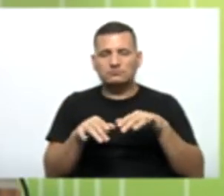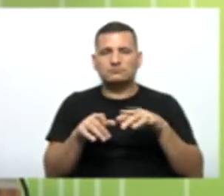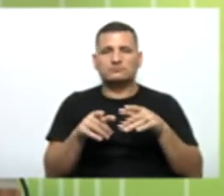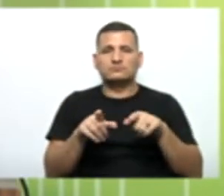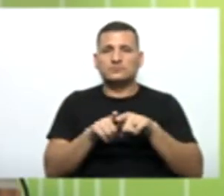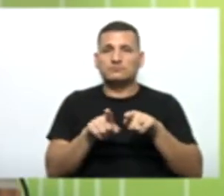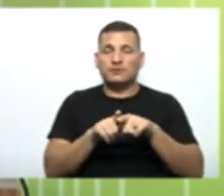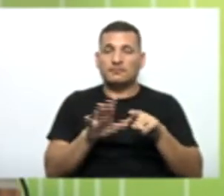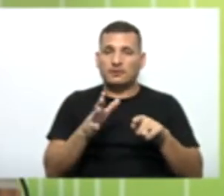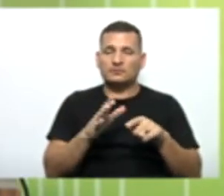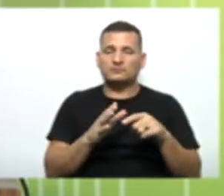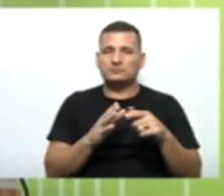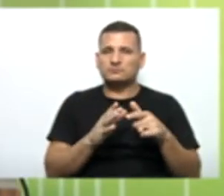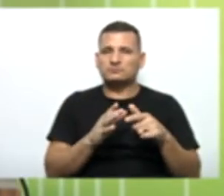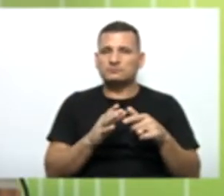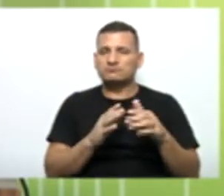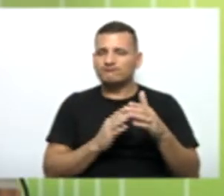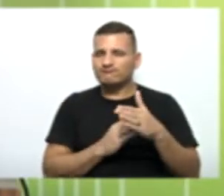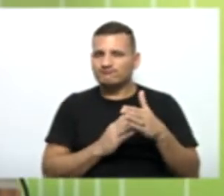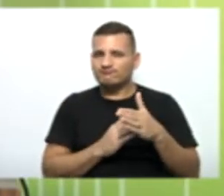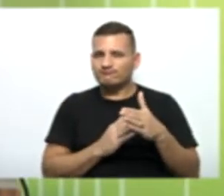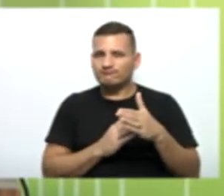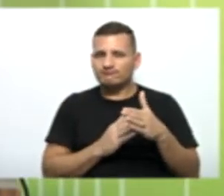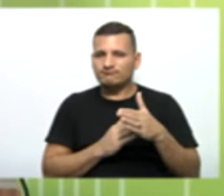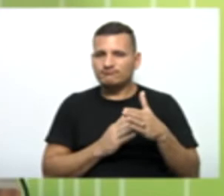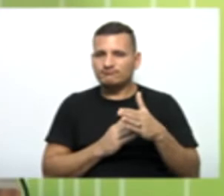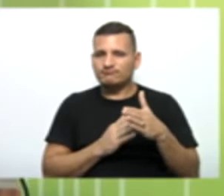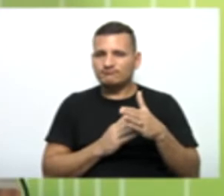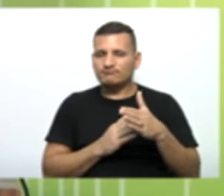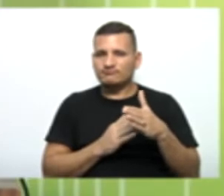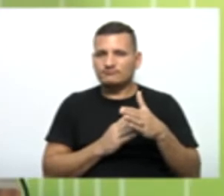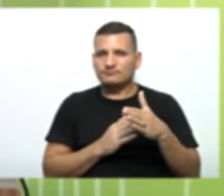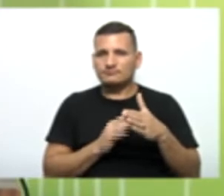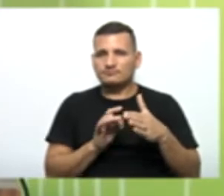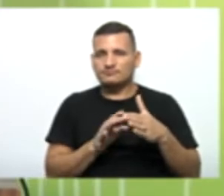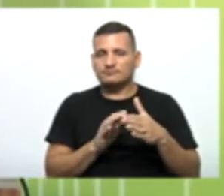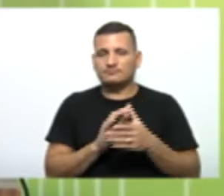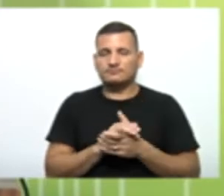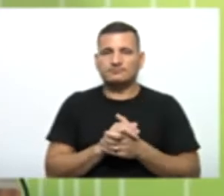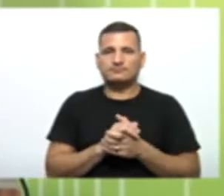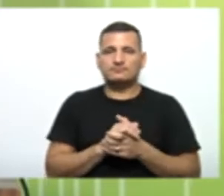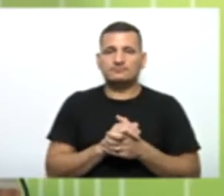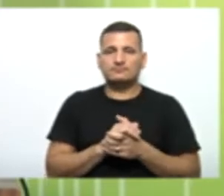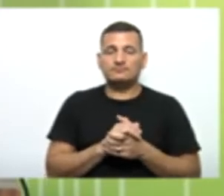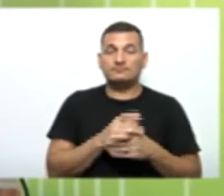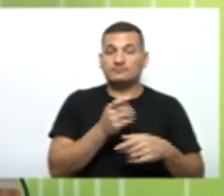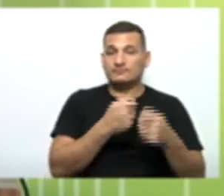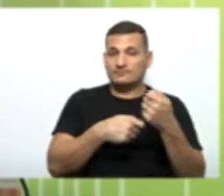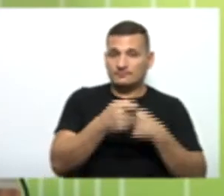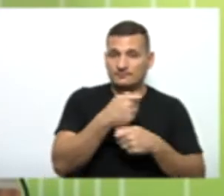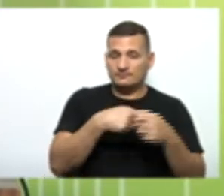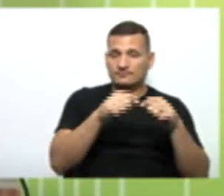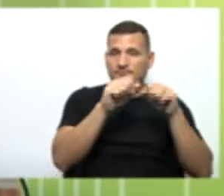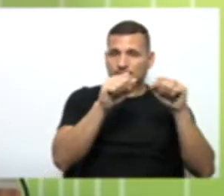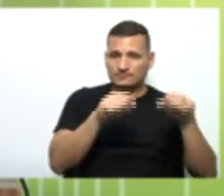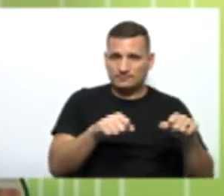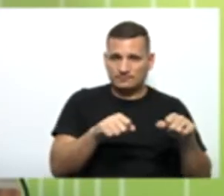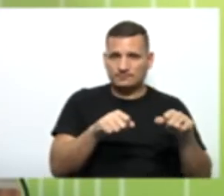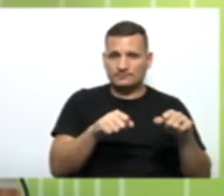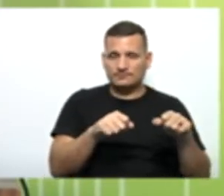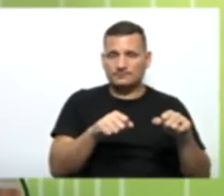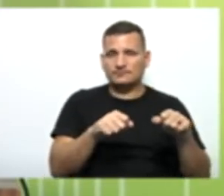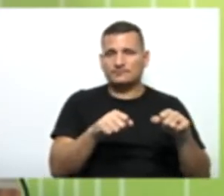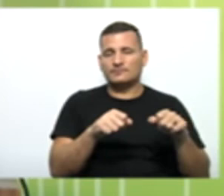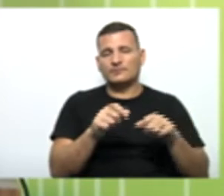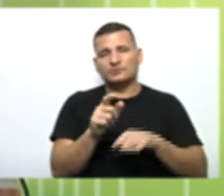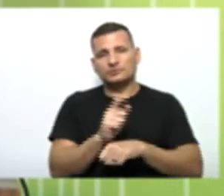com restrições. O recurso que o administrador do sistema vai ter, o gerente vai ter, só que